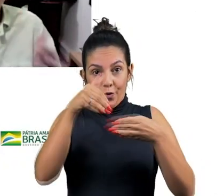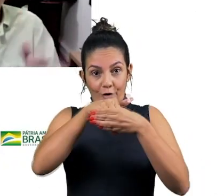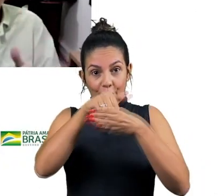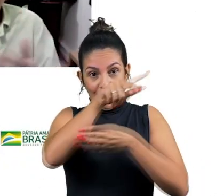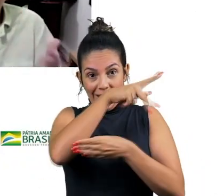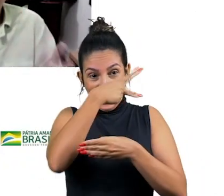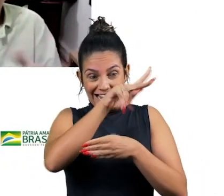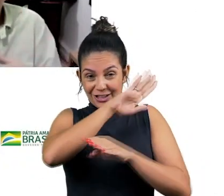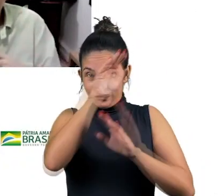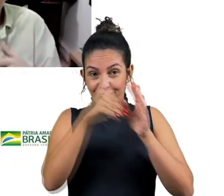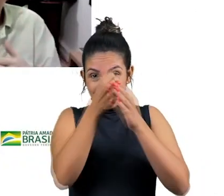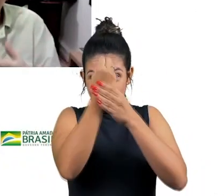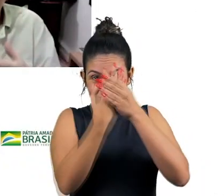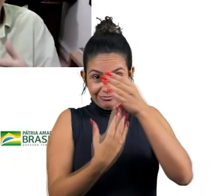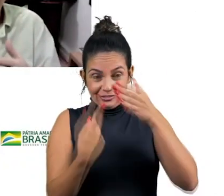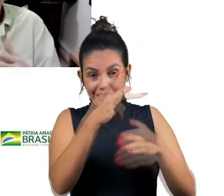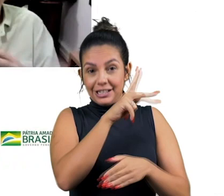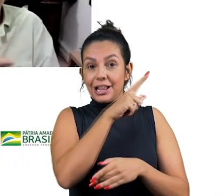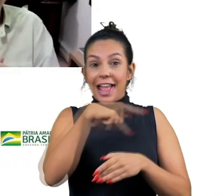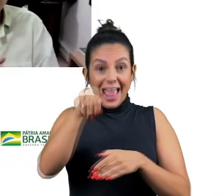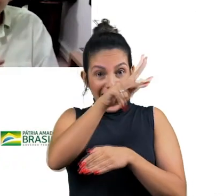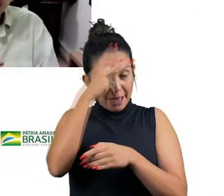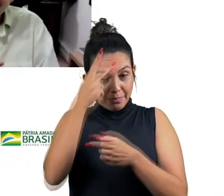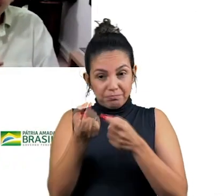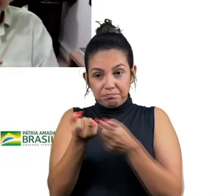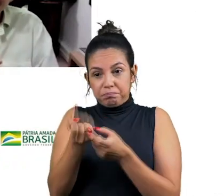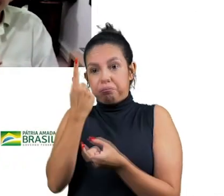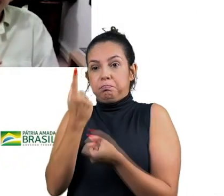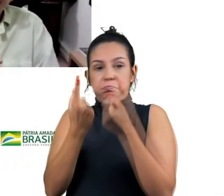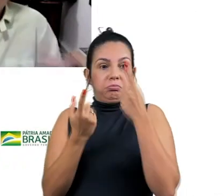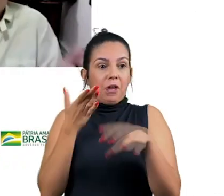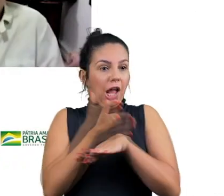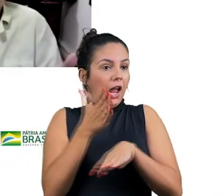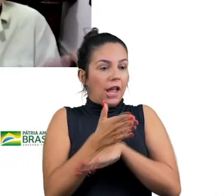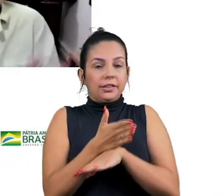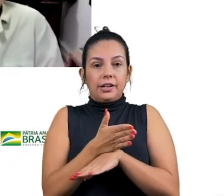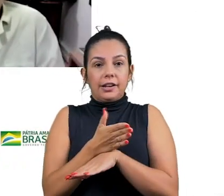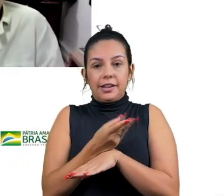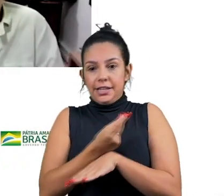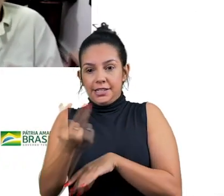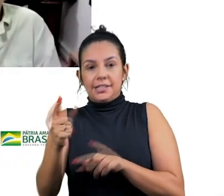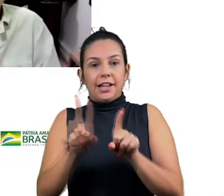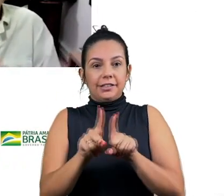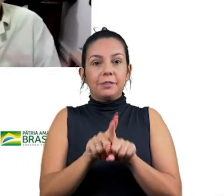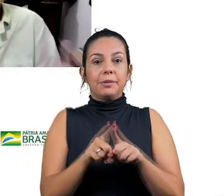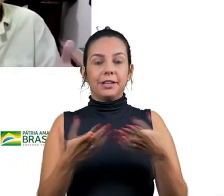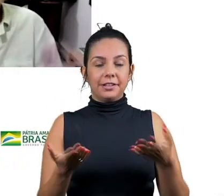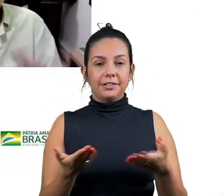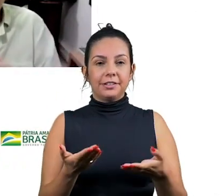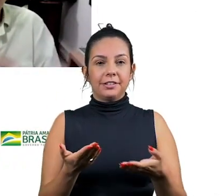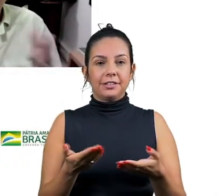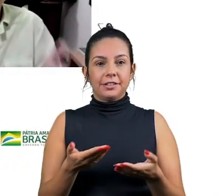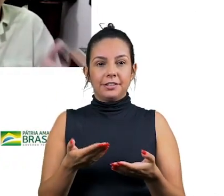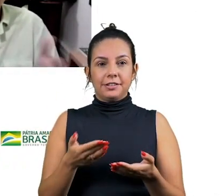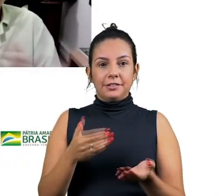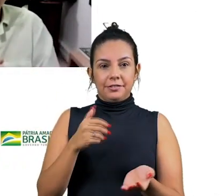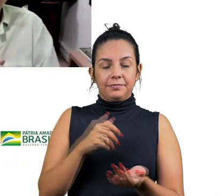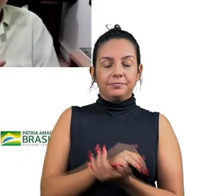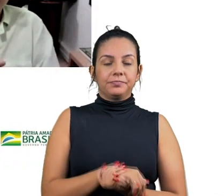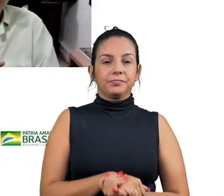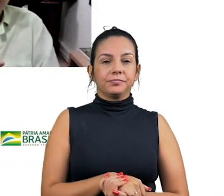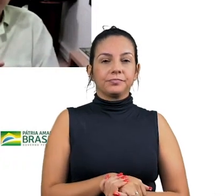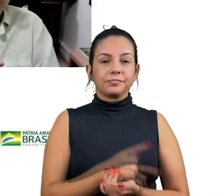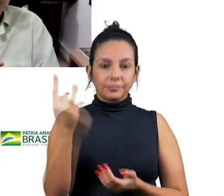é isso, esses caras entram por acaso no poder, né? E saem também de forma meio incidental. E